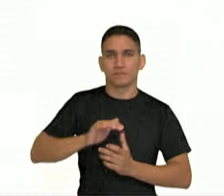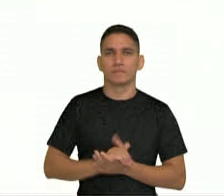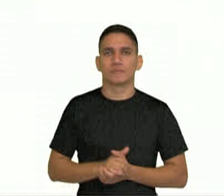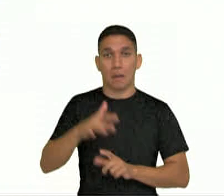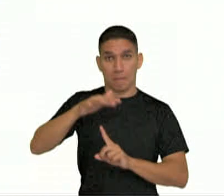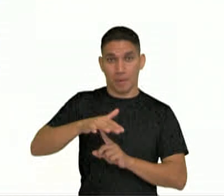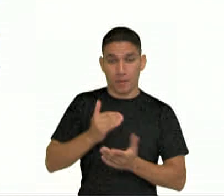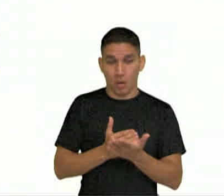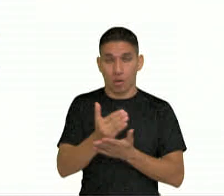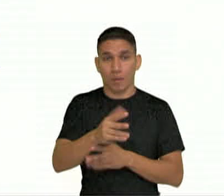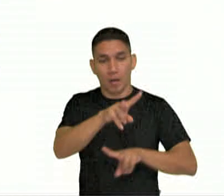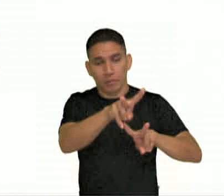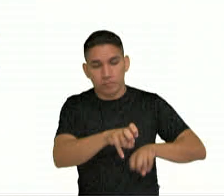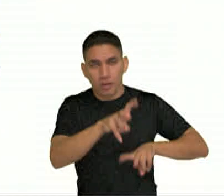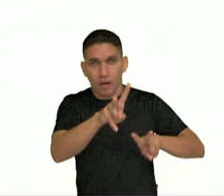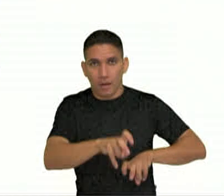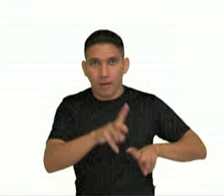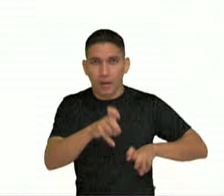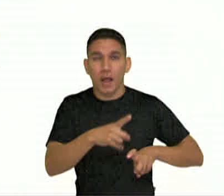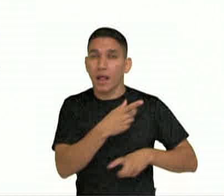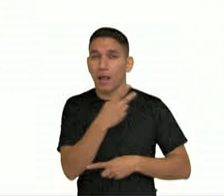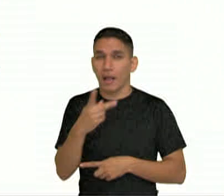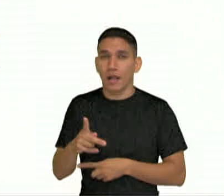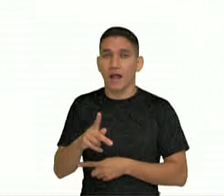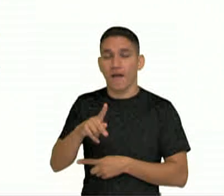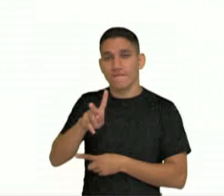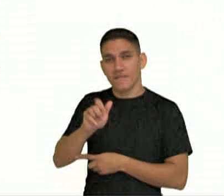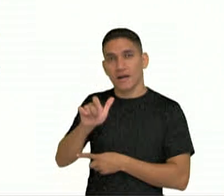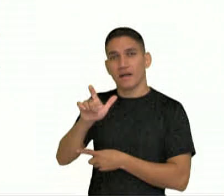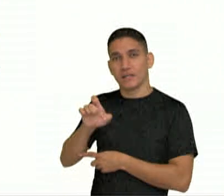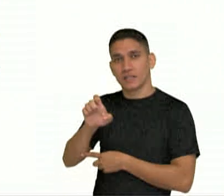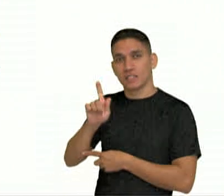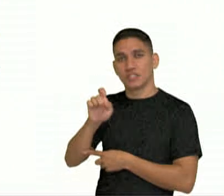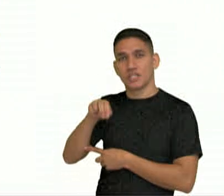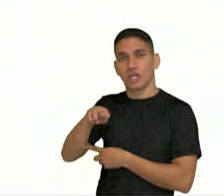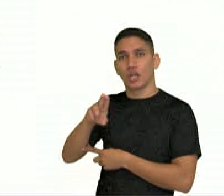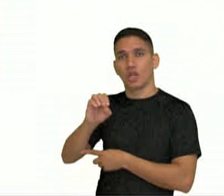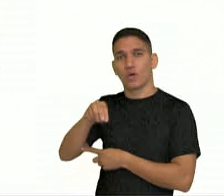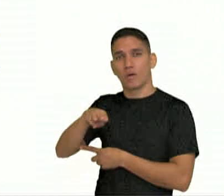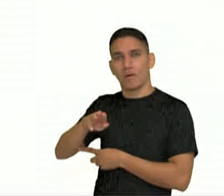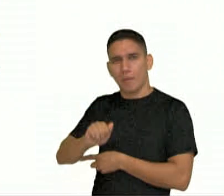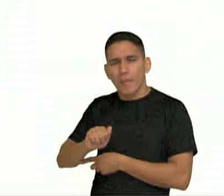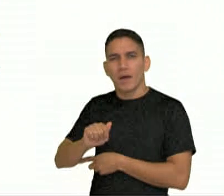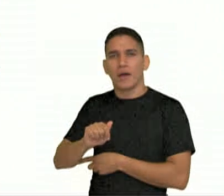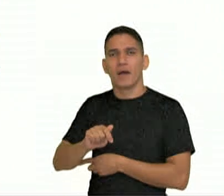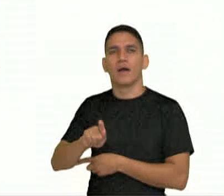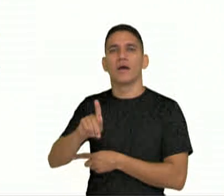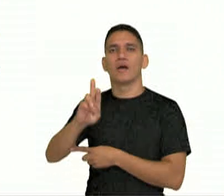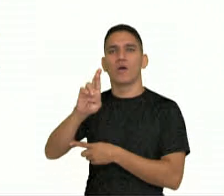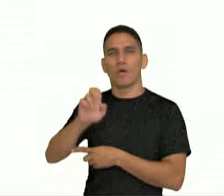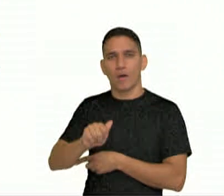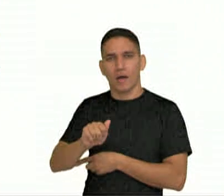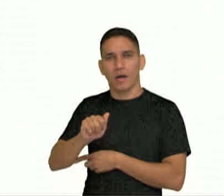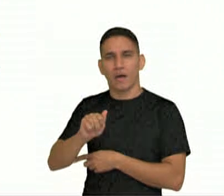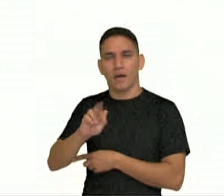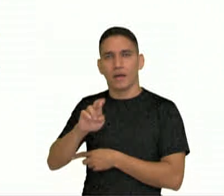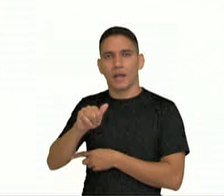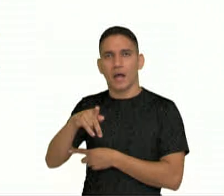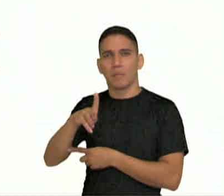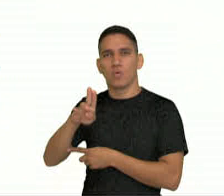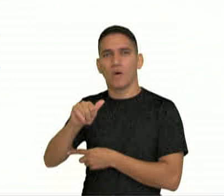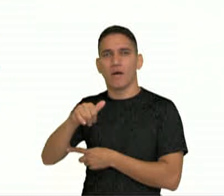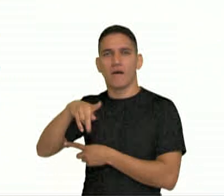inicia a implantação do Vale do Genoma em Guarapuava. O Vale do Genoma representa uma unidade central de prestação de serviços